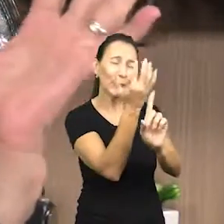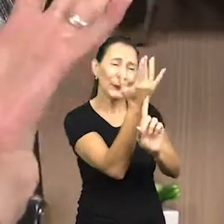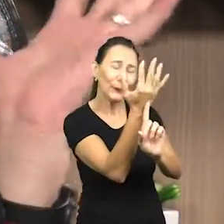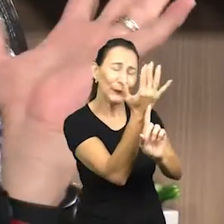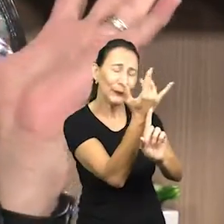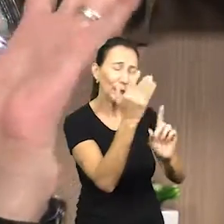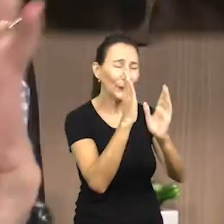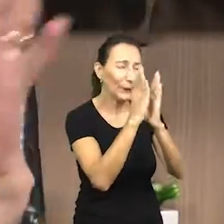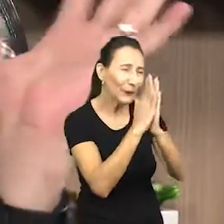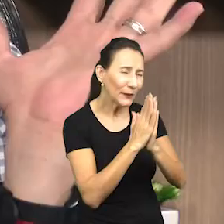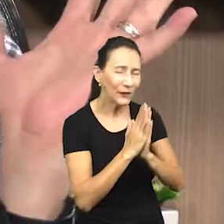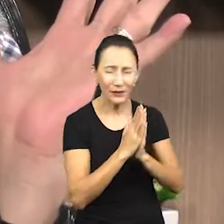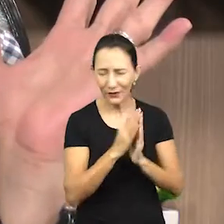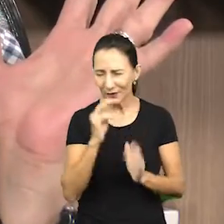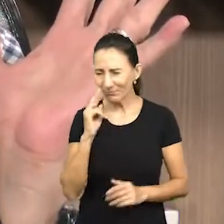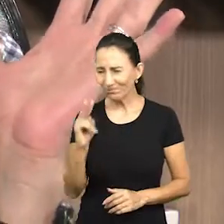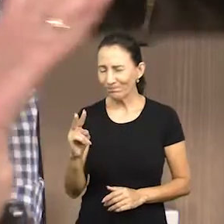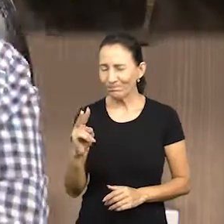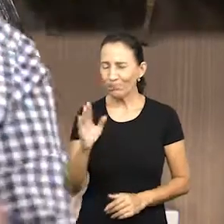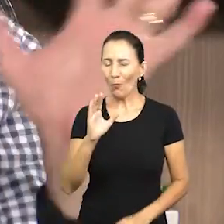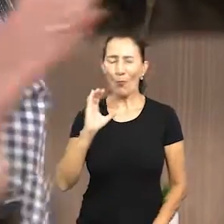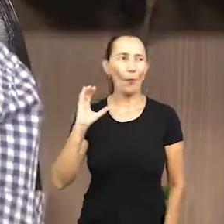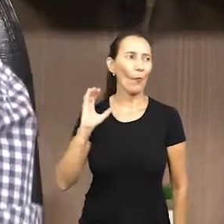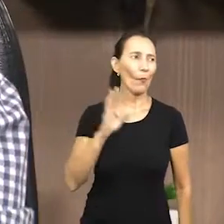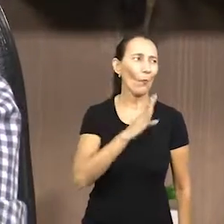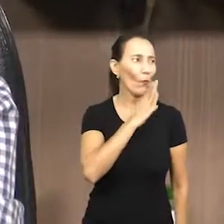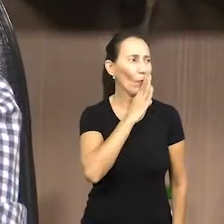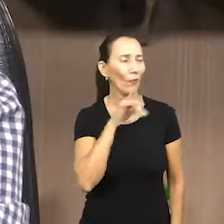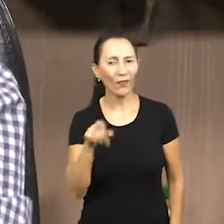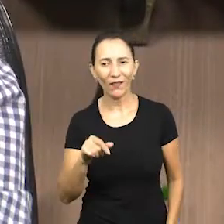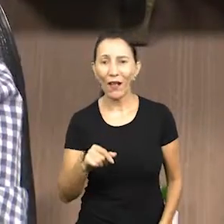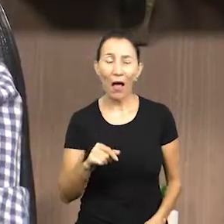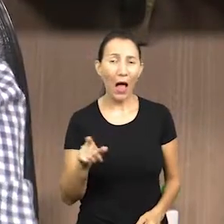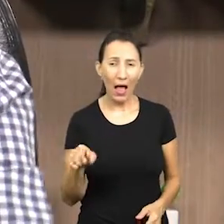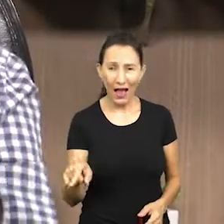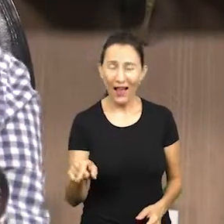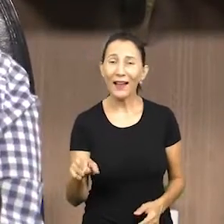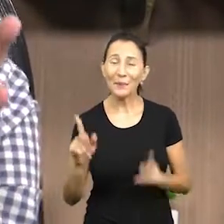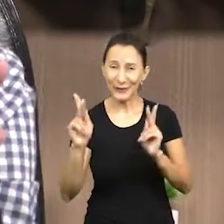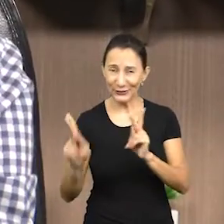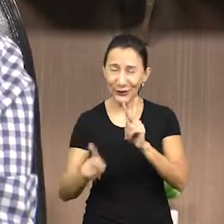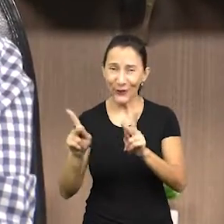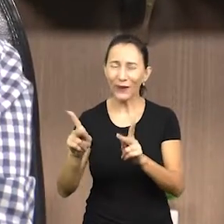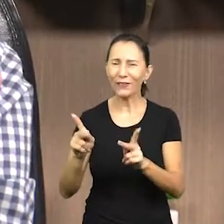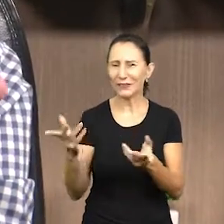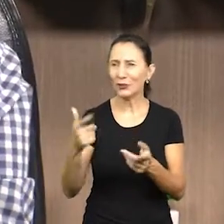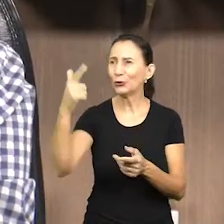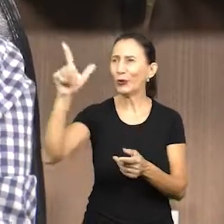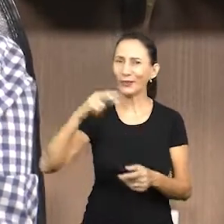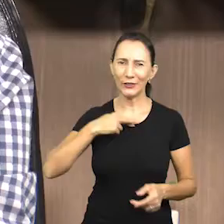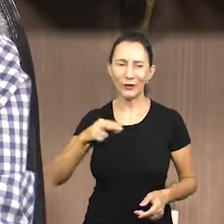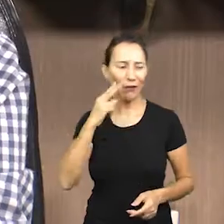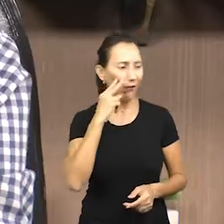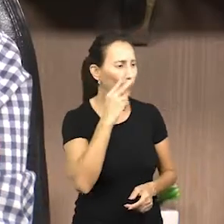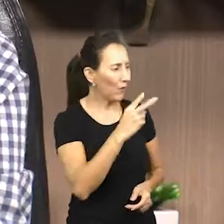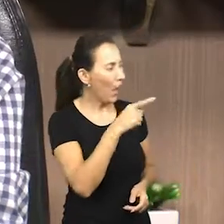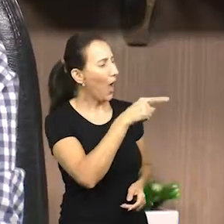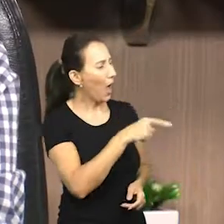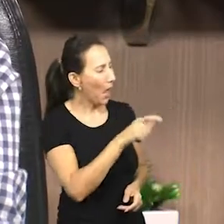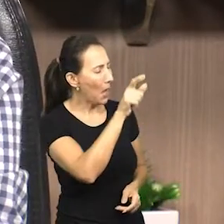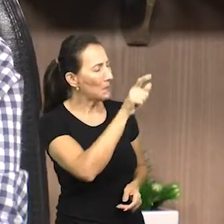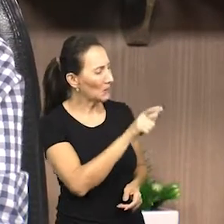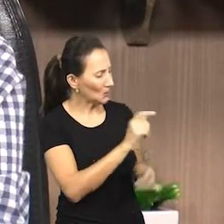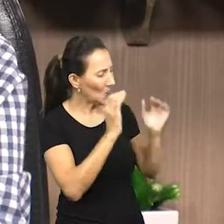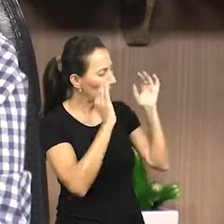é a mulher legal na família. Ah, ele é respeitador. Respeitar é lógico que é obrigação,